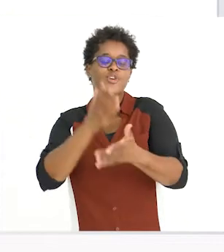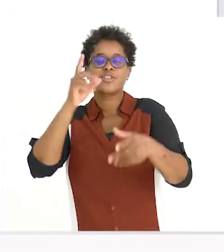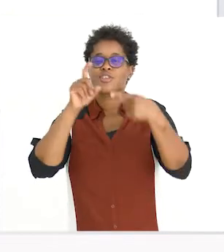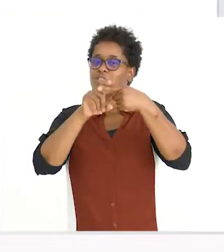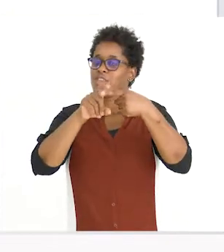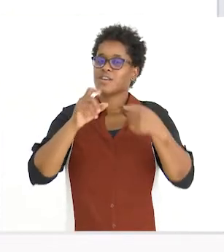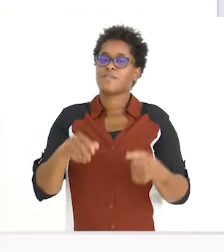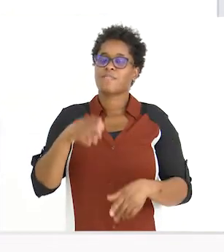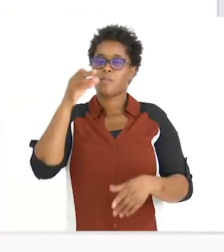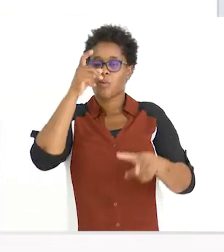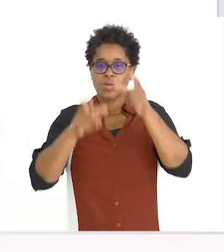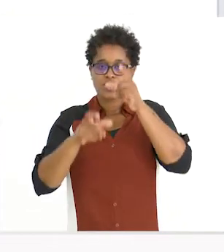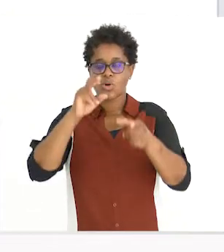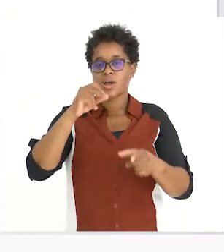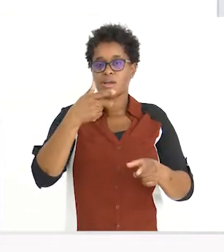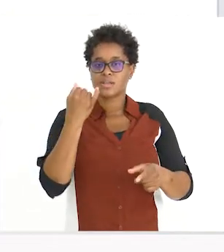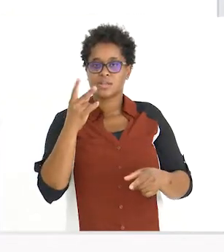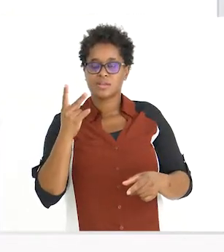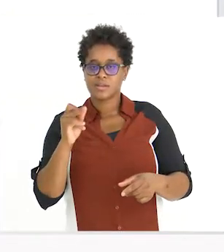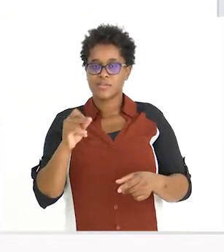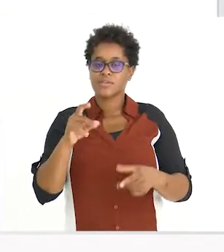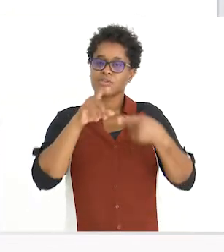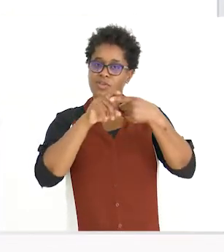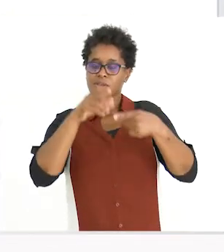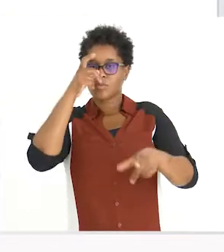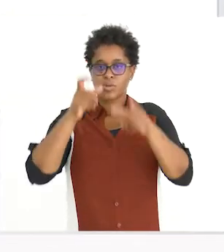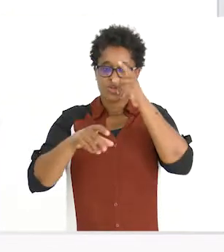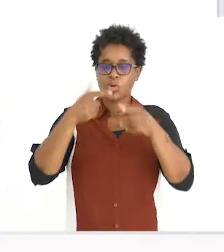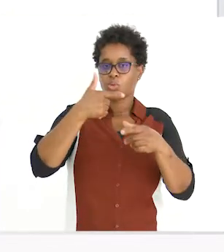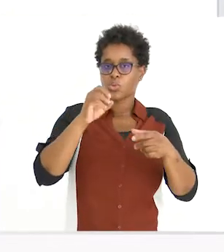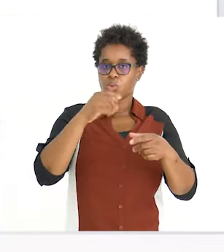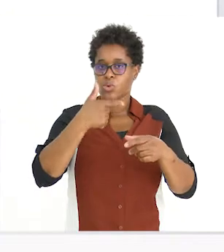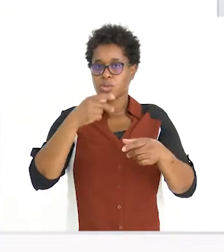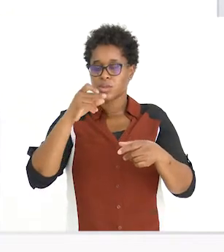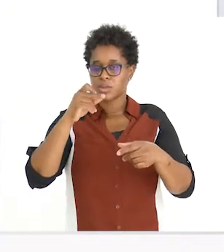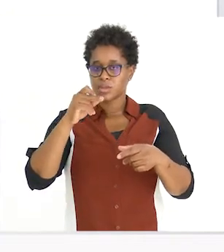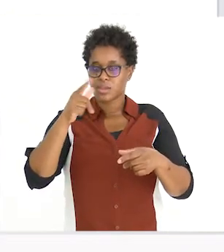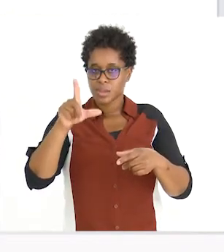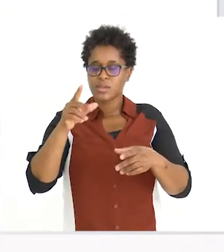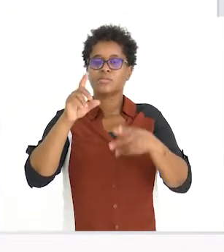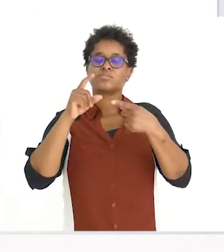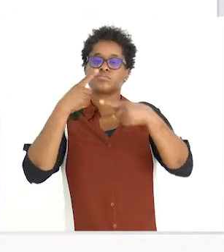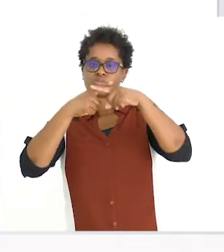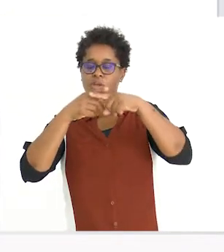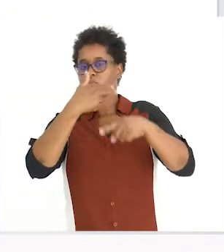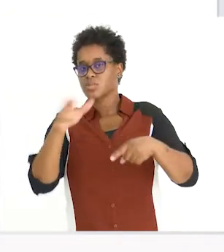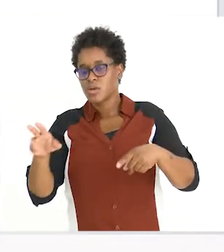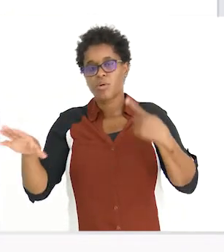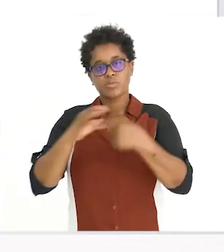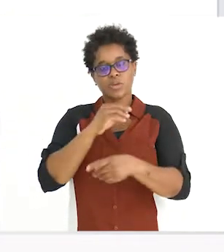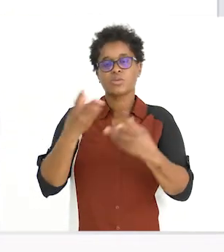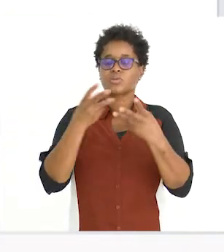a população ativa pela população total, multiplicando por 100, para encontrar o resultado em